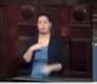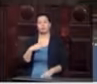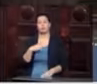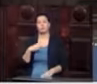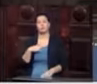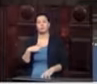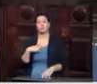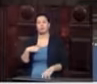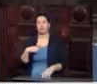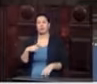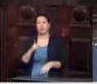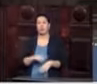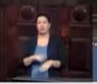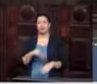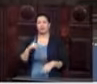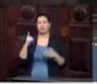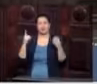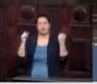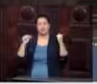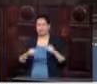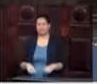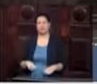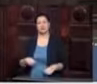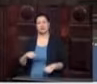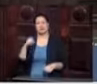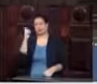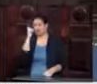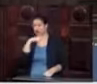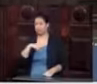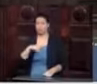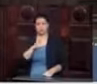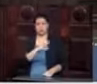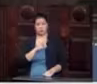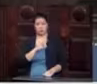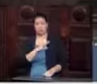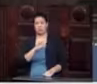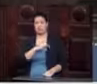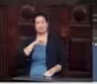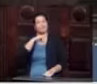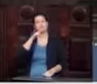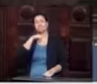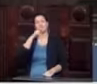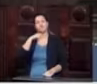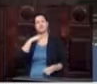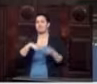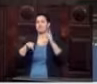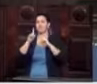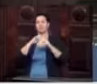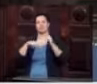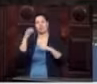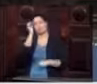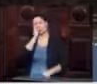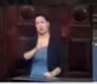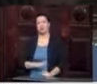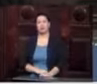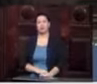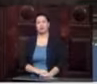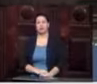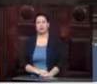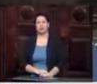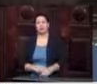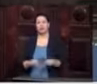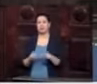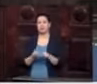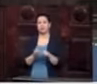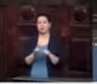numa situação menos estressada, os policiais não conseguiam sair da Avenida Brasil, indo ao batalhão